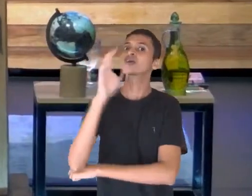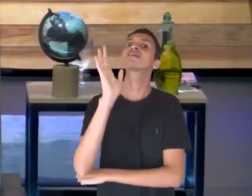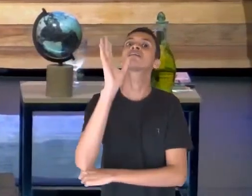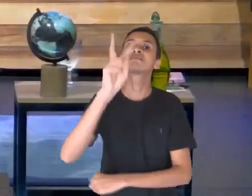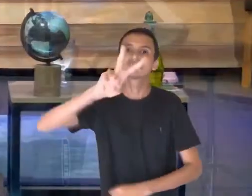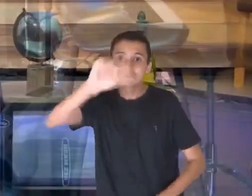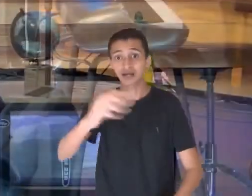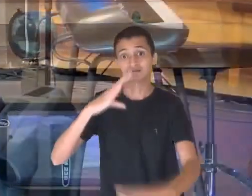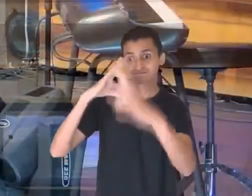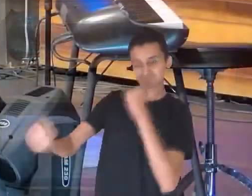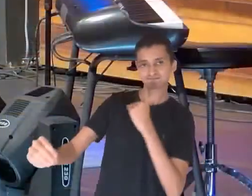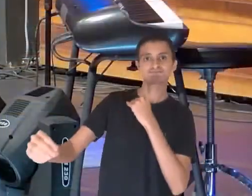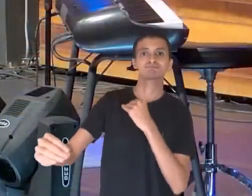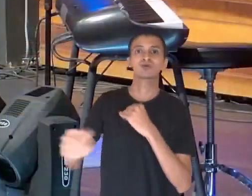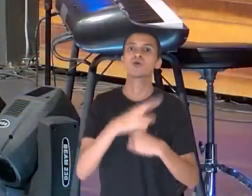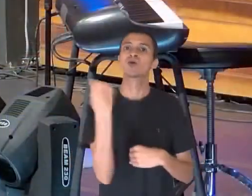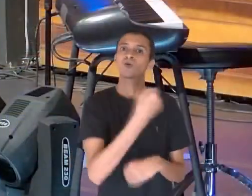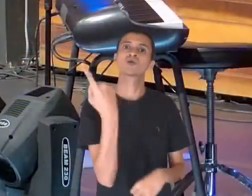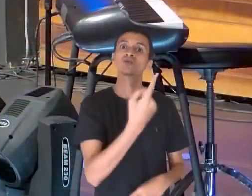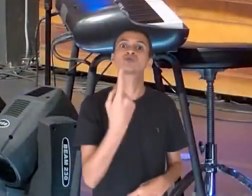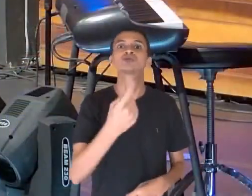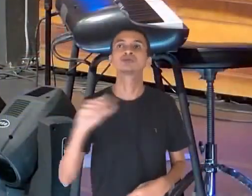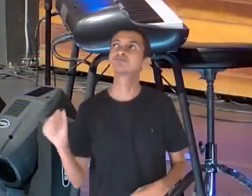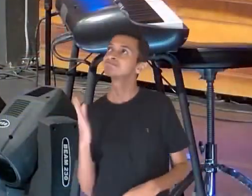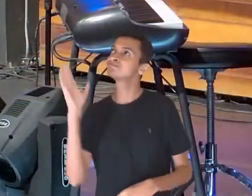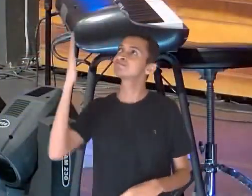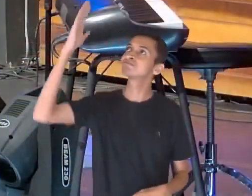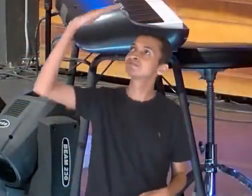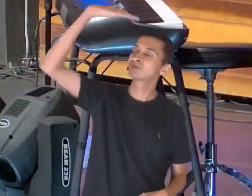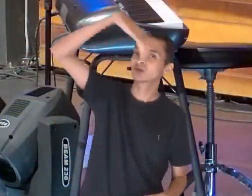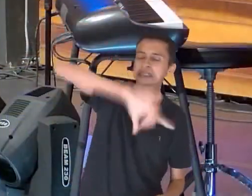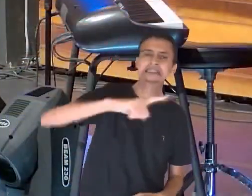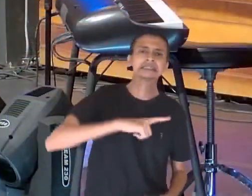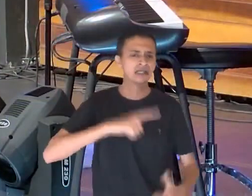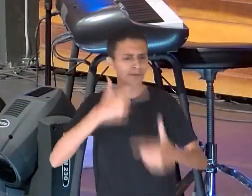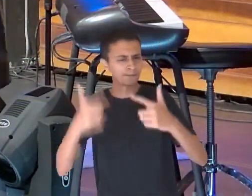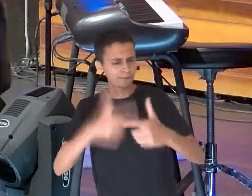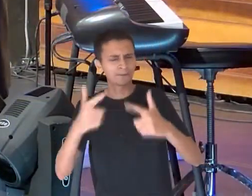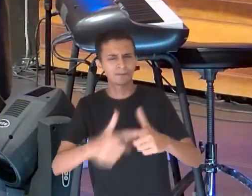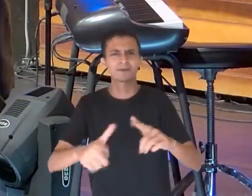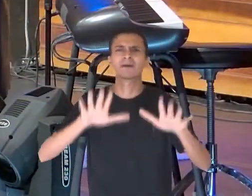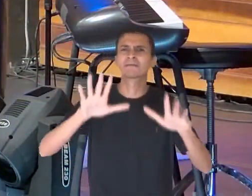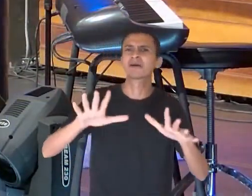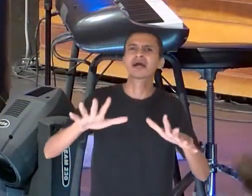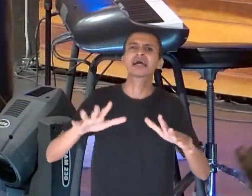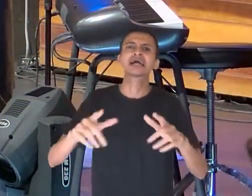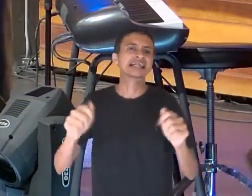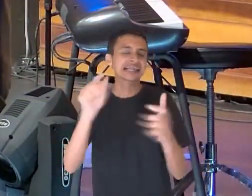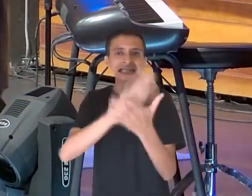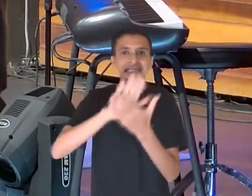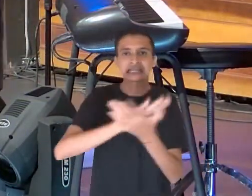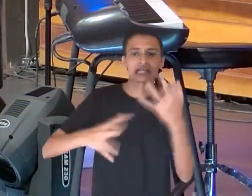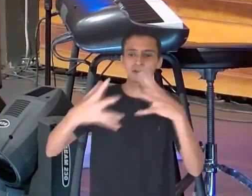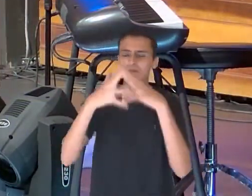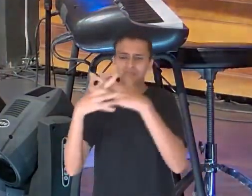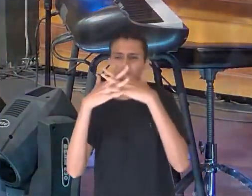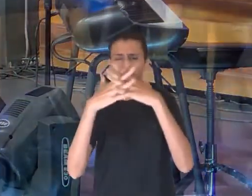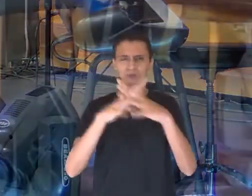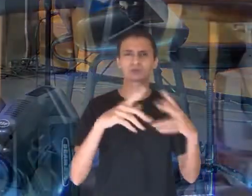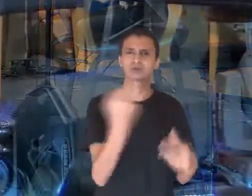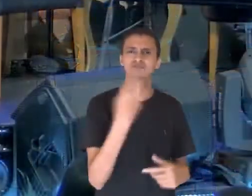sair da nossa terra. Nós estamos numa montanha de mídias. Nós não seremos enrolados por Bafomé. Nós